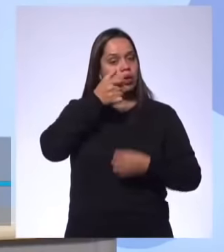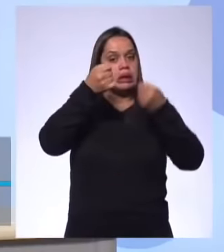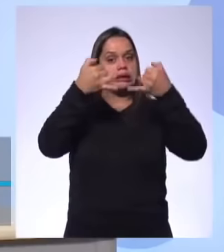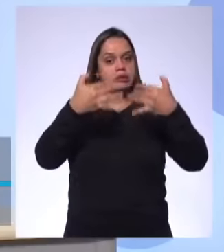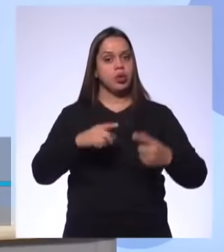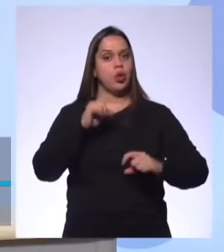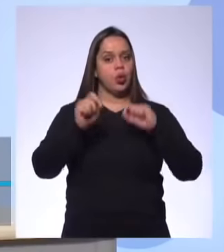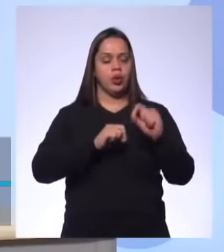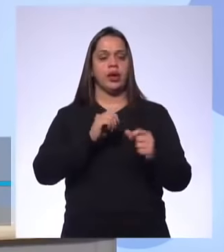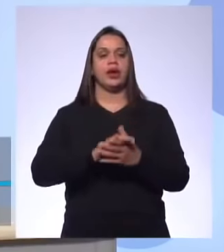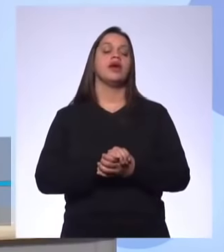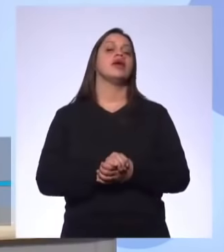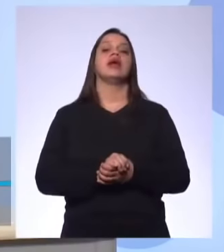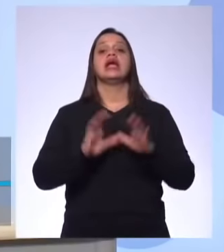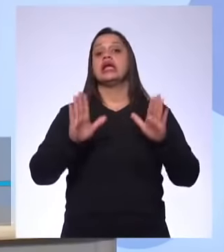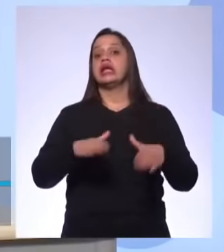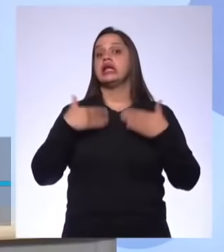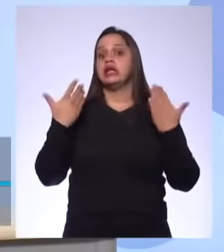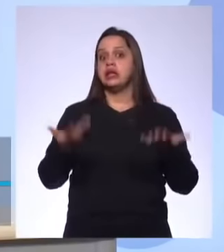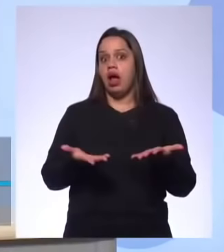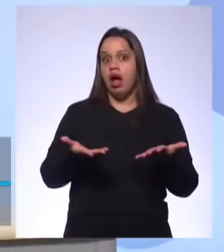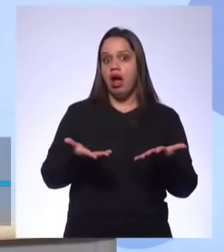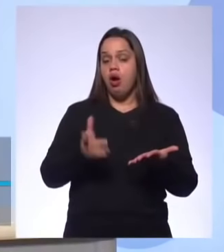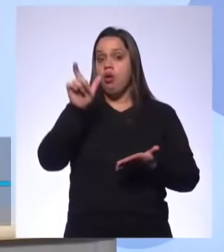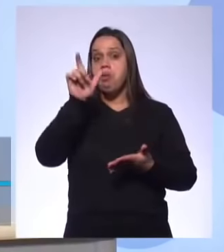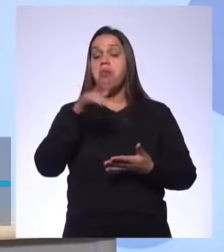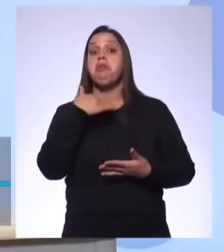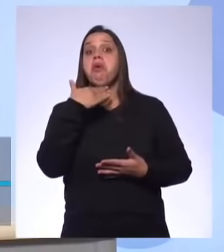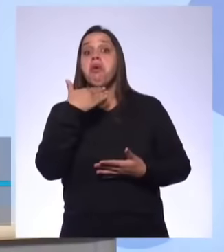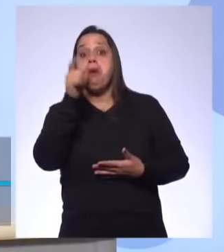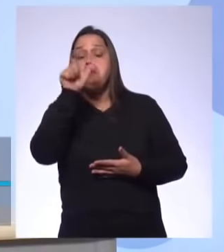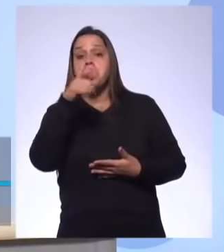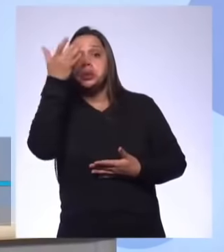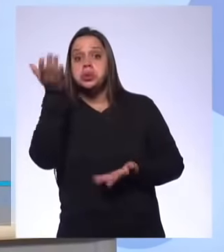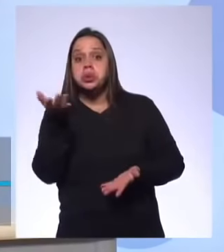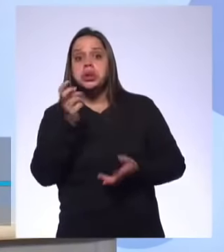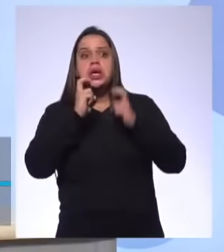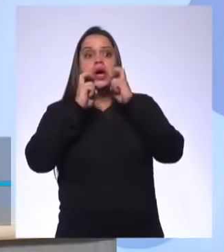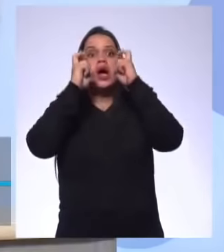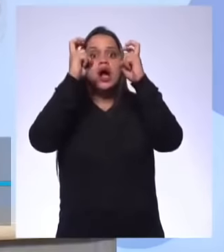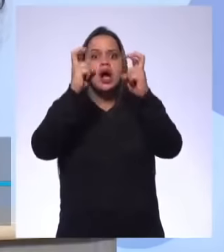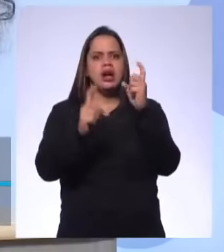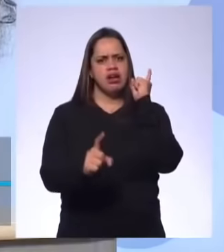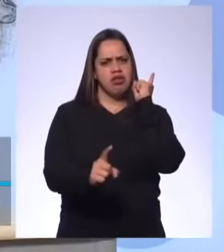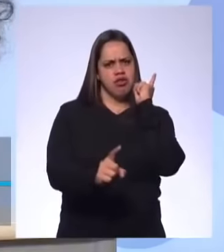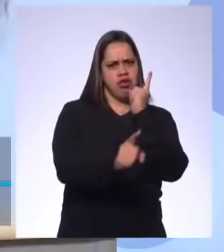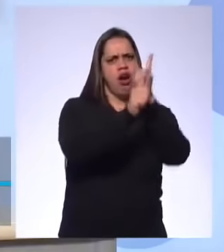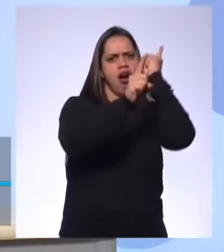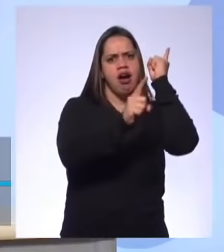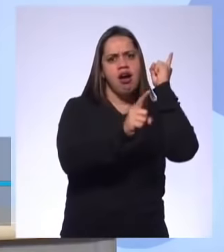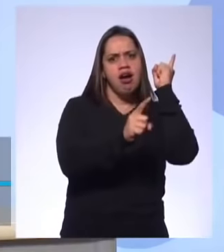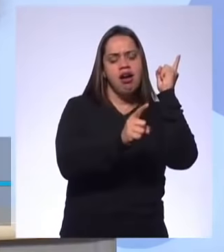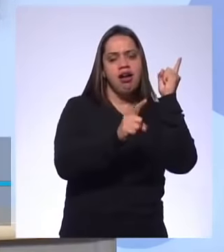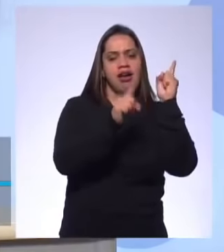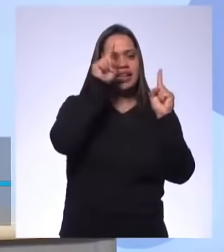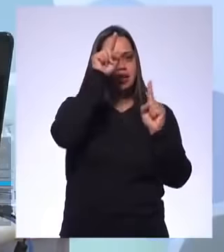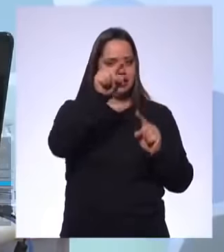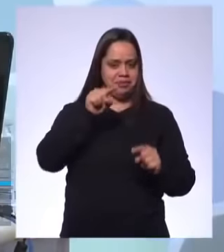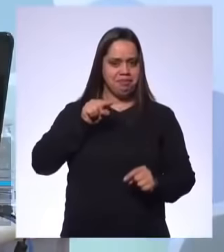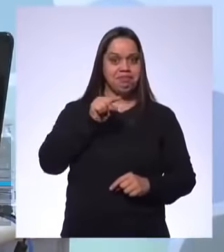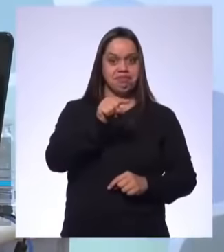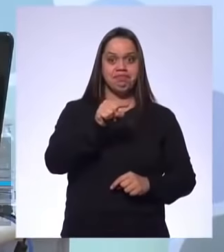trecho. Então, alguém gritou, 2 pontos, travessão, achei, exclamação. Ele foi super fofinho na